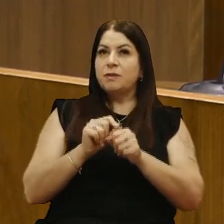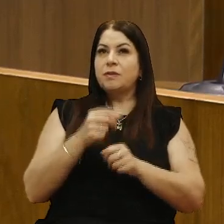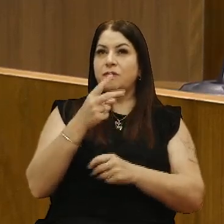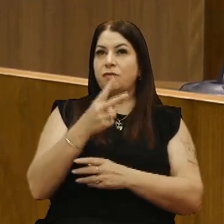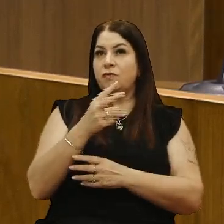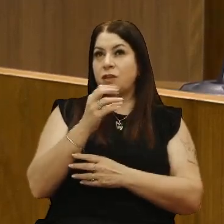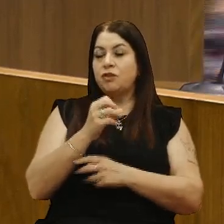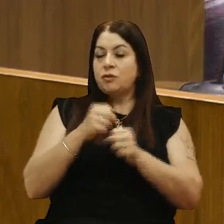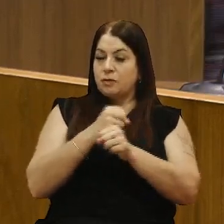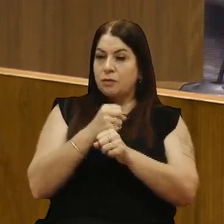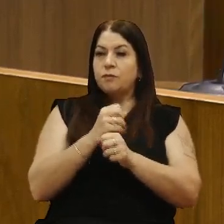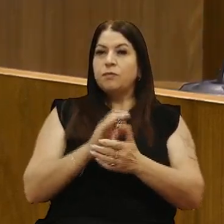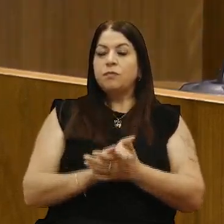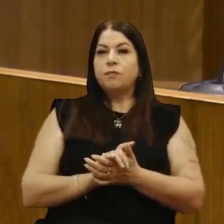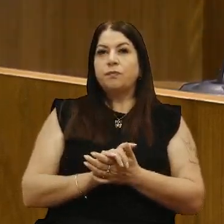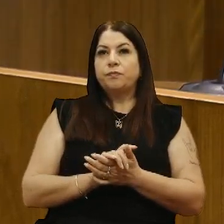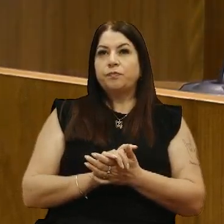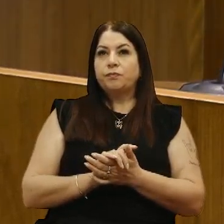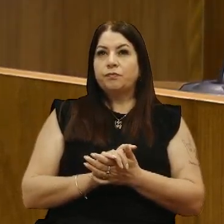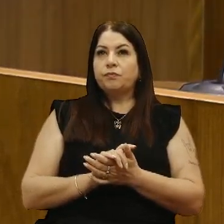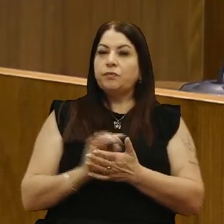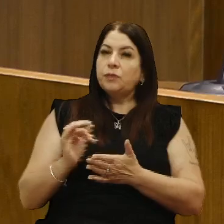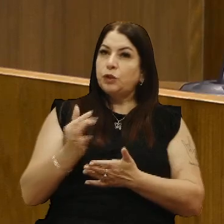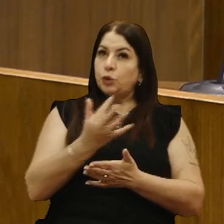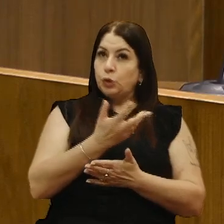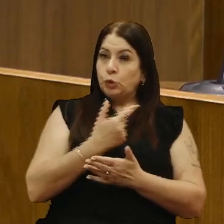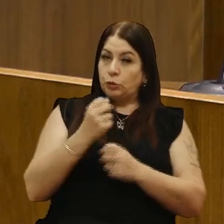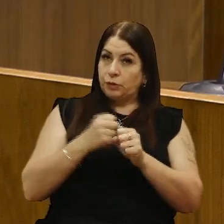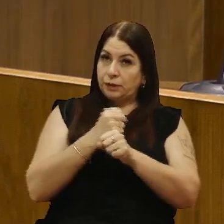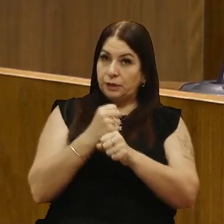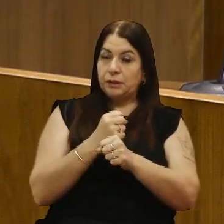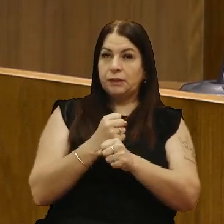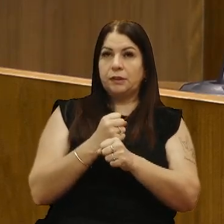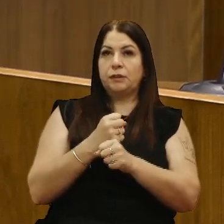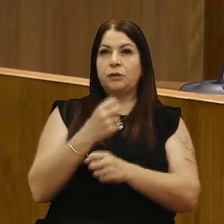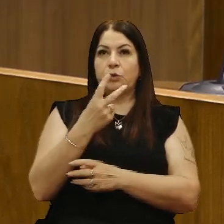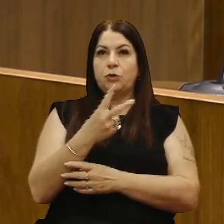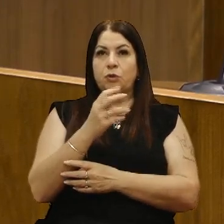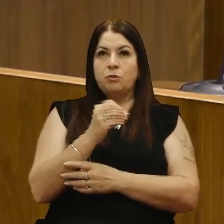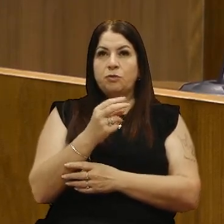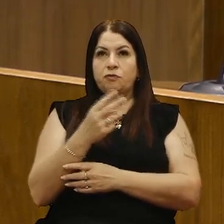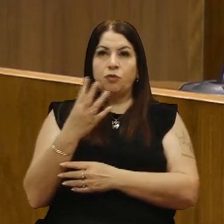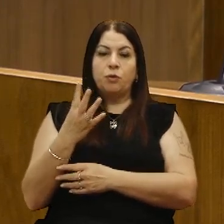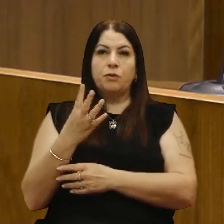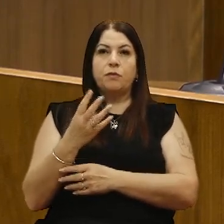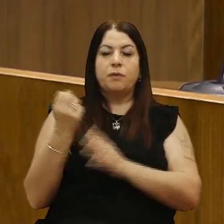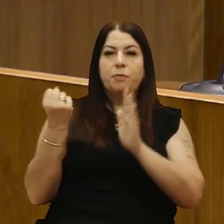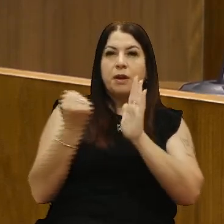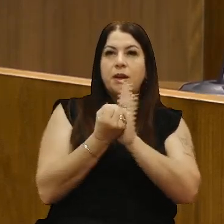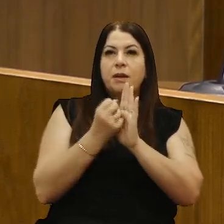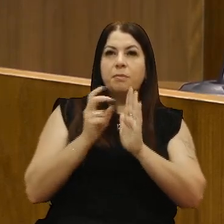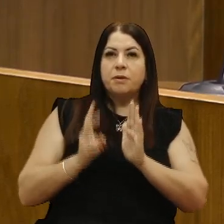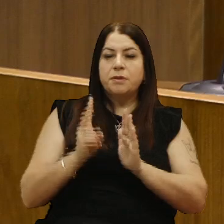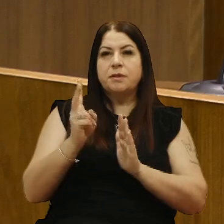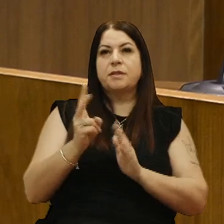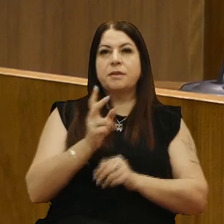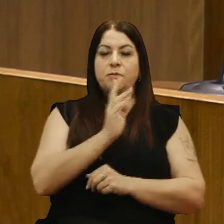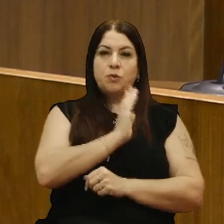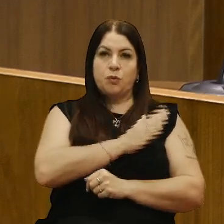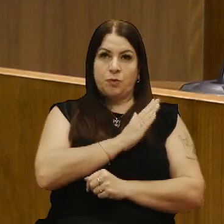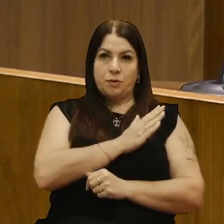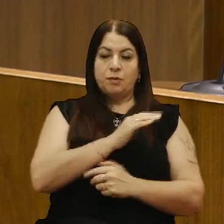20ª edição. Mas, entre todos esses anos, 2024 ficará marcado para sempre em nossos